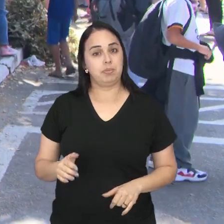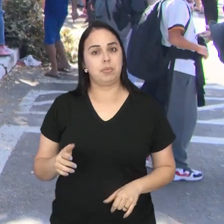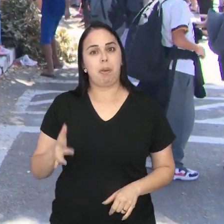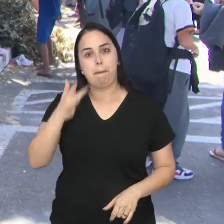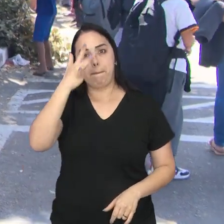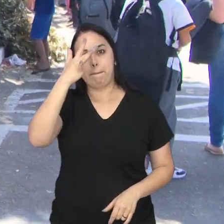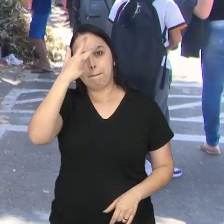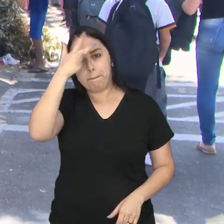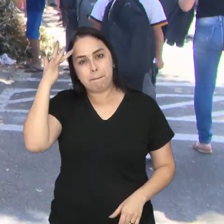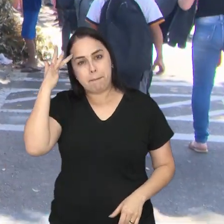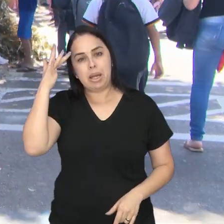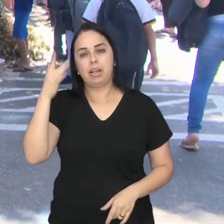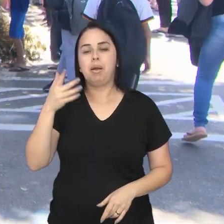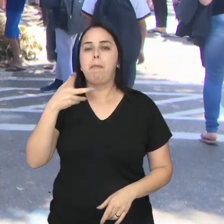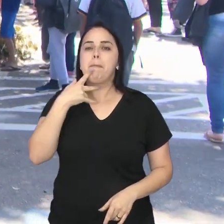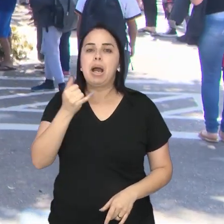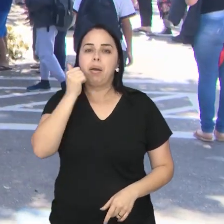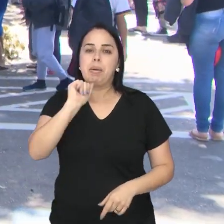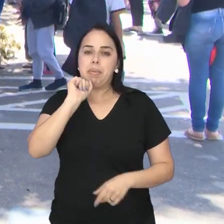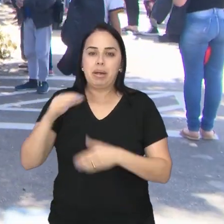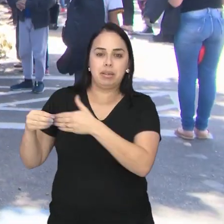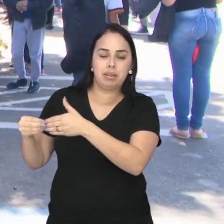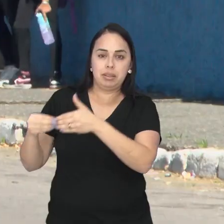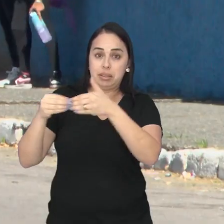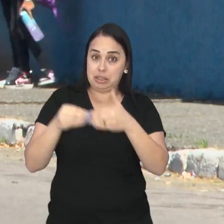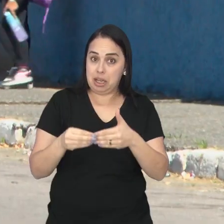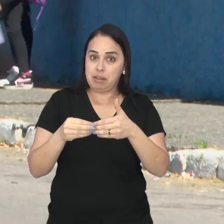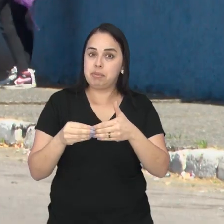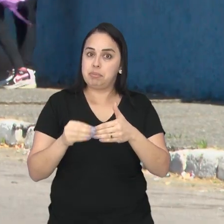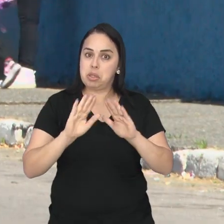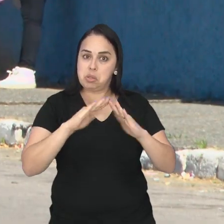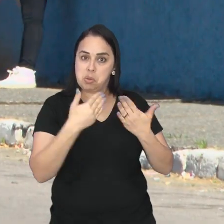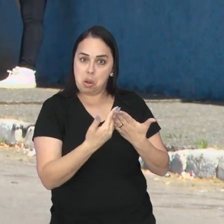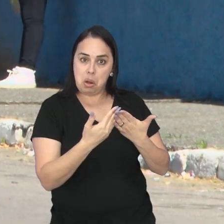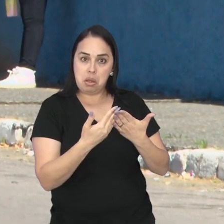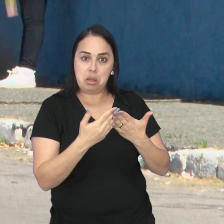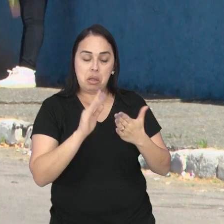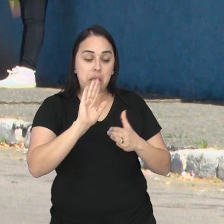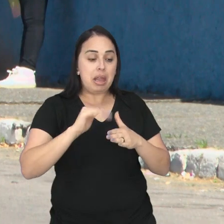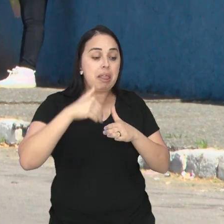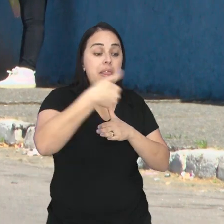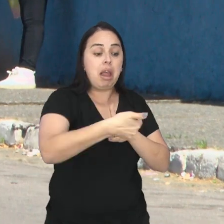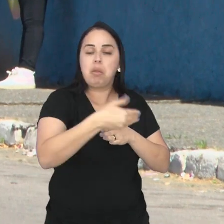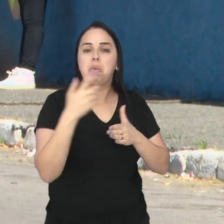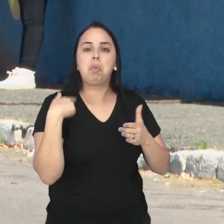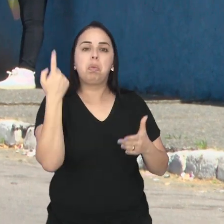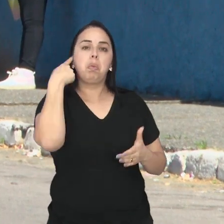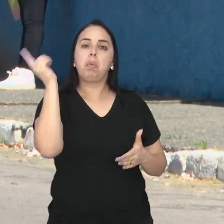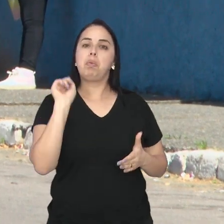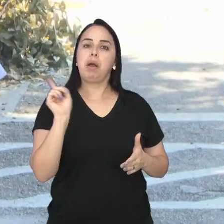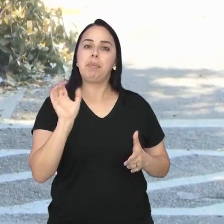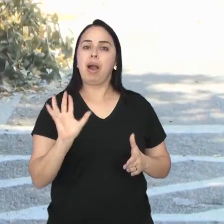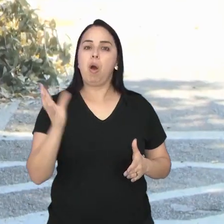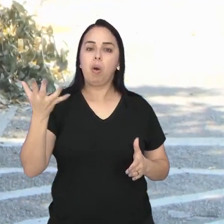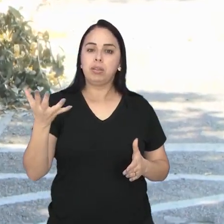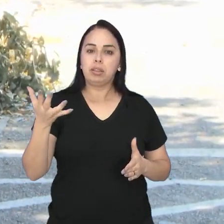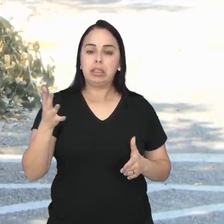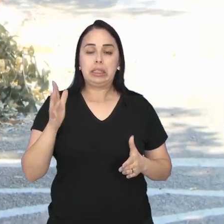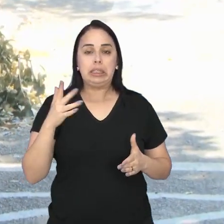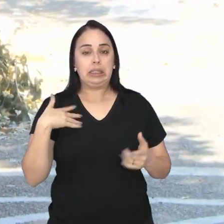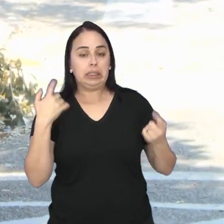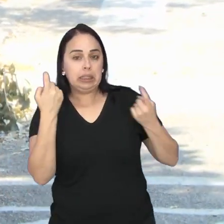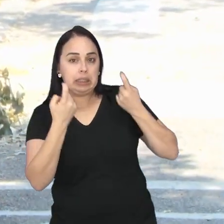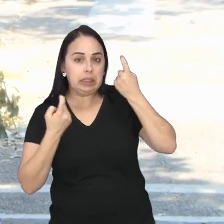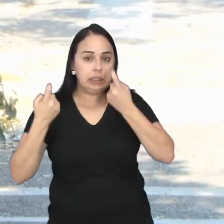a rotina dos Pais hoje carrega uma nova preocupação do portão para dentro da escola eles não sabem o que acontece e muitas